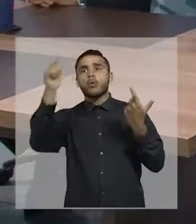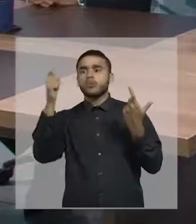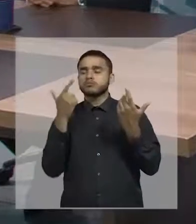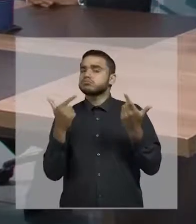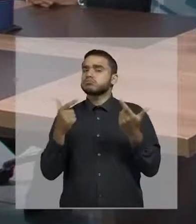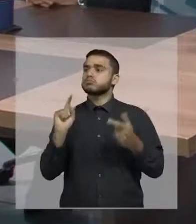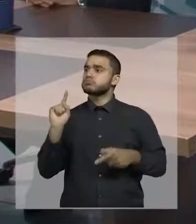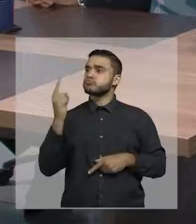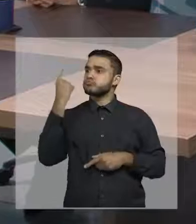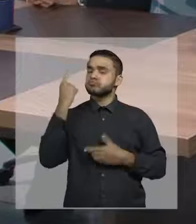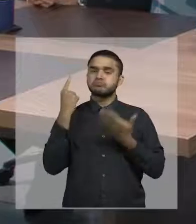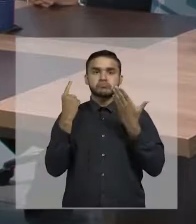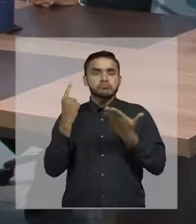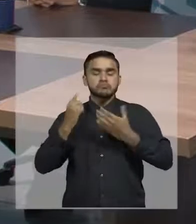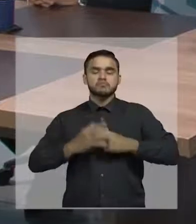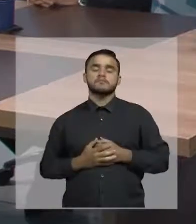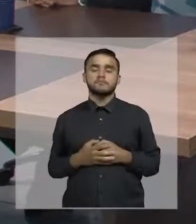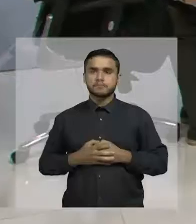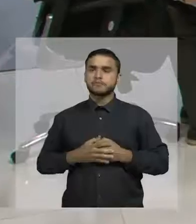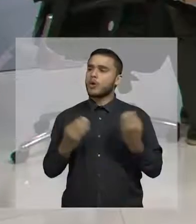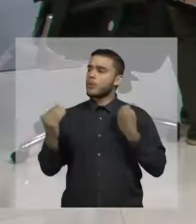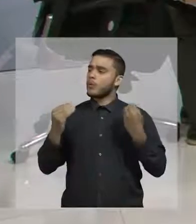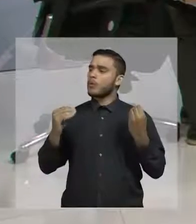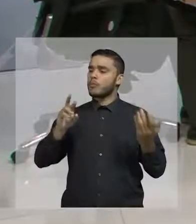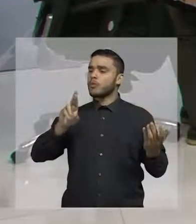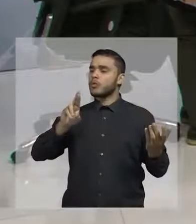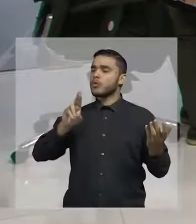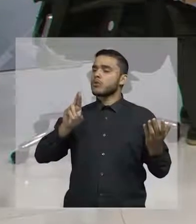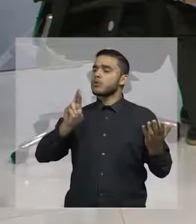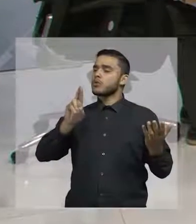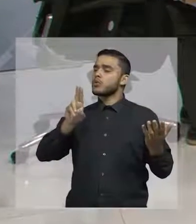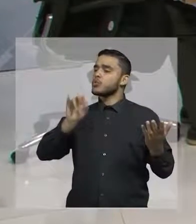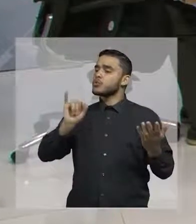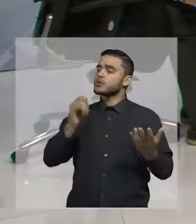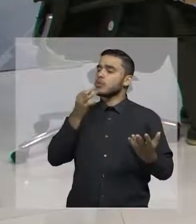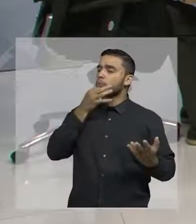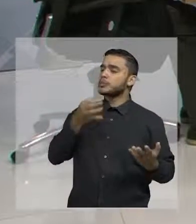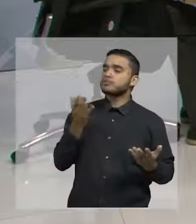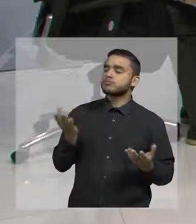colocar, professor Rui, como explicar esse fenômeno?